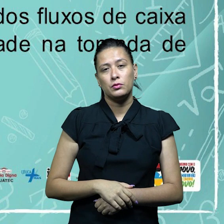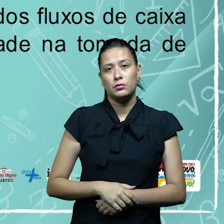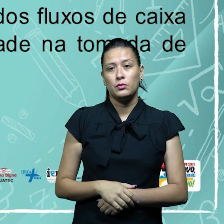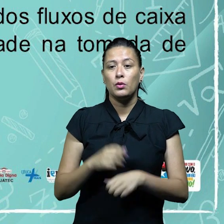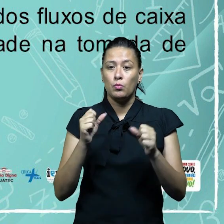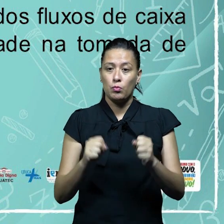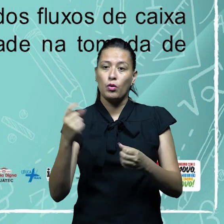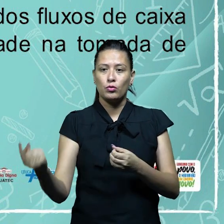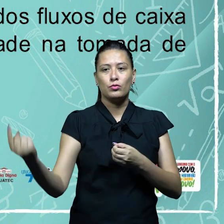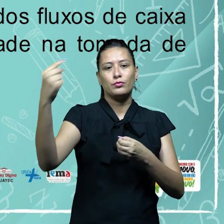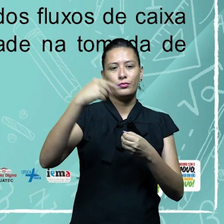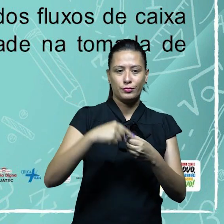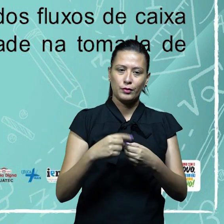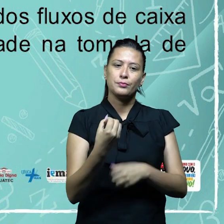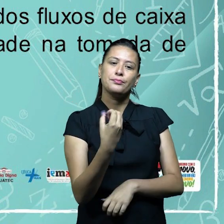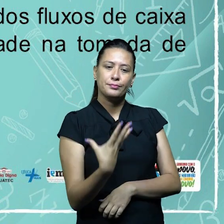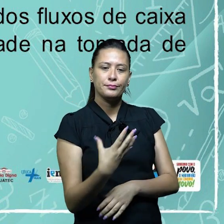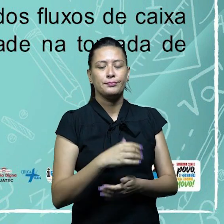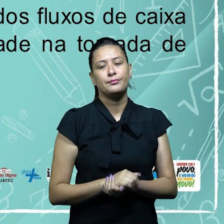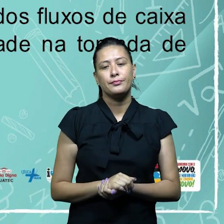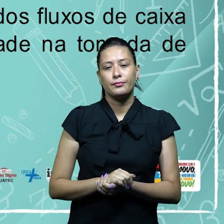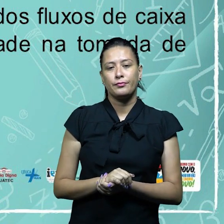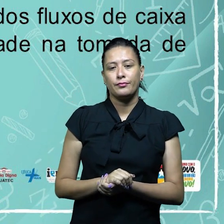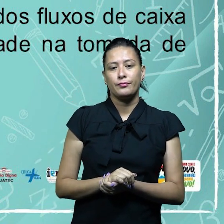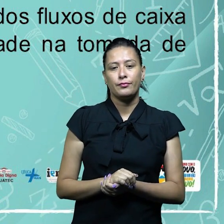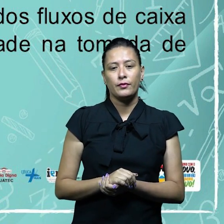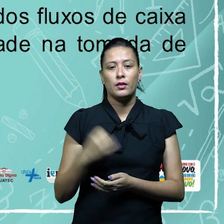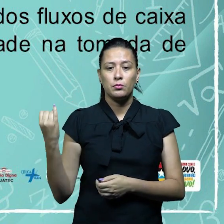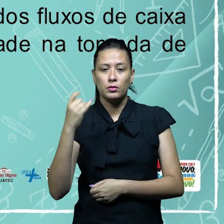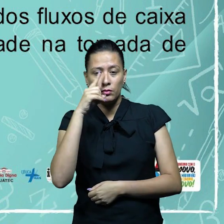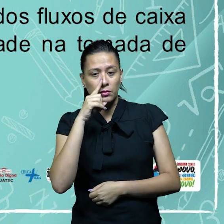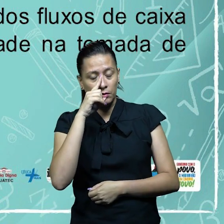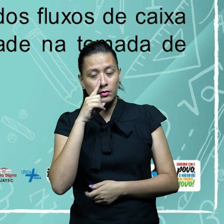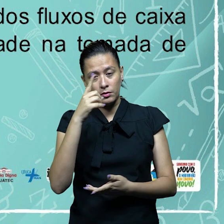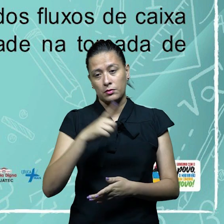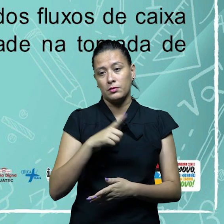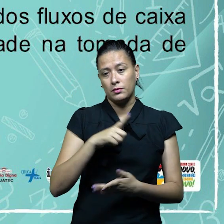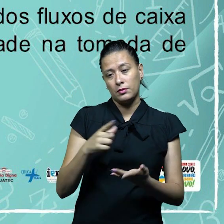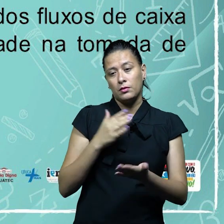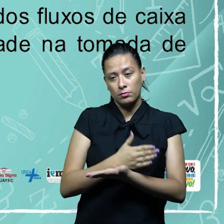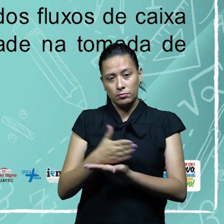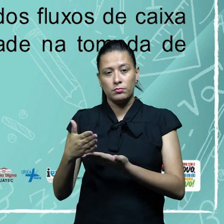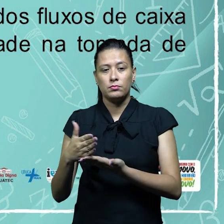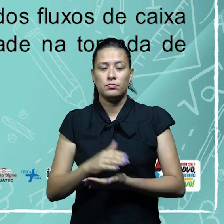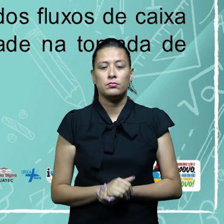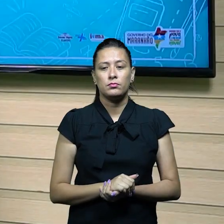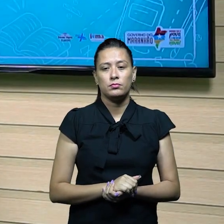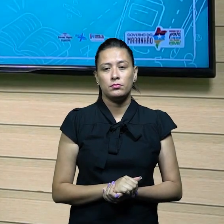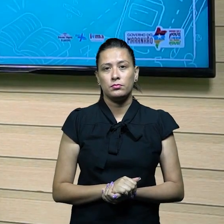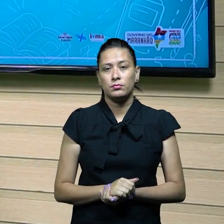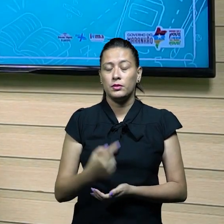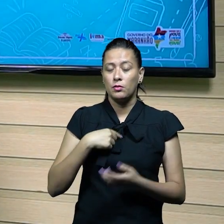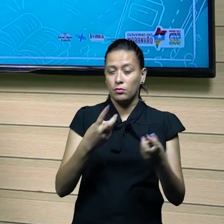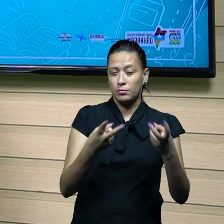trazer retorno para o seu negócio, considerando os riscos envolvidos nessas iniciativas. Ou seja, a análise de investimento eu vou verificar se